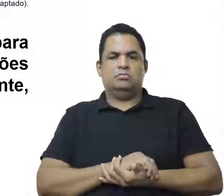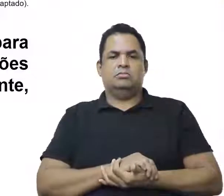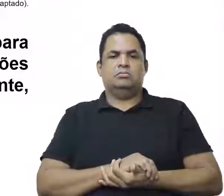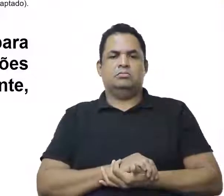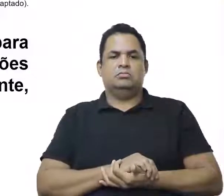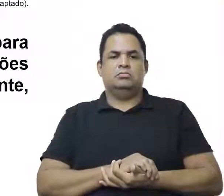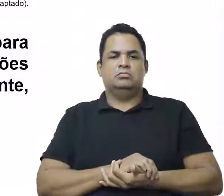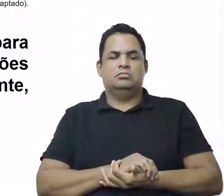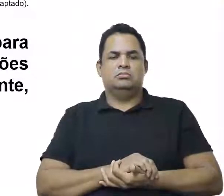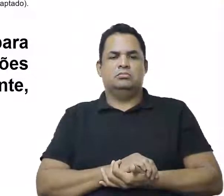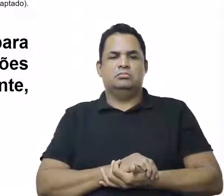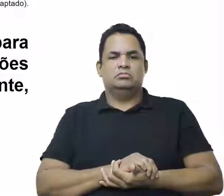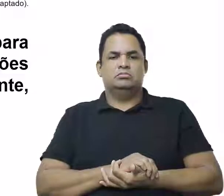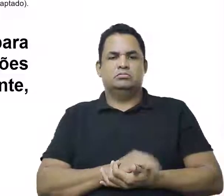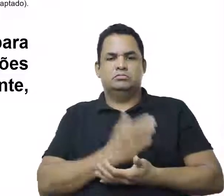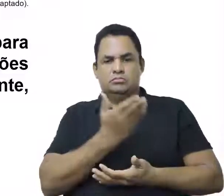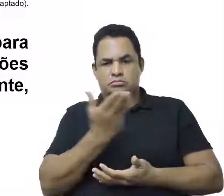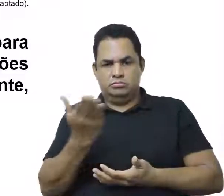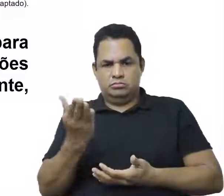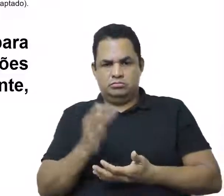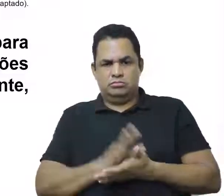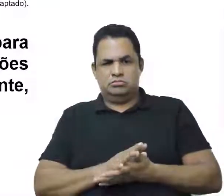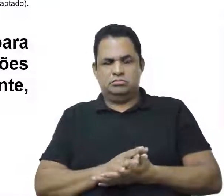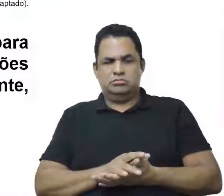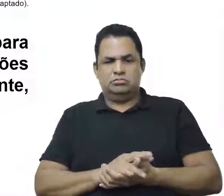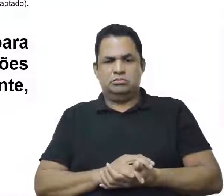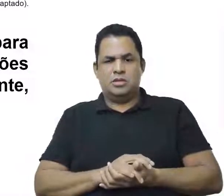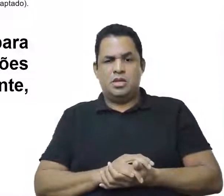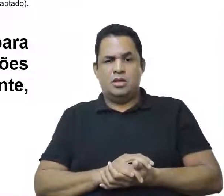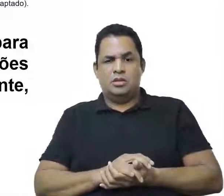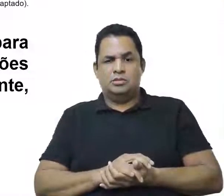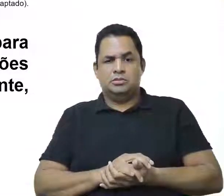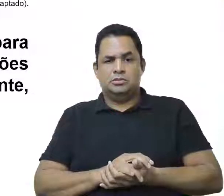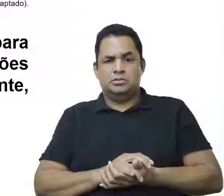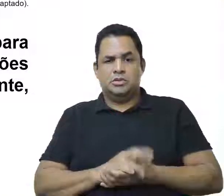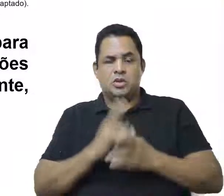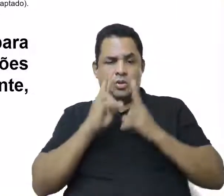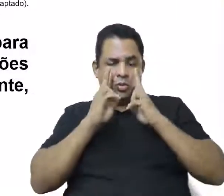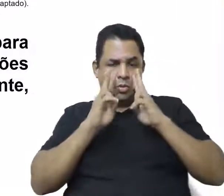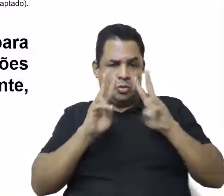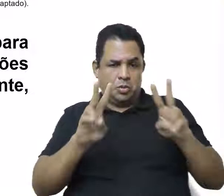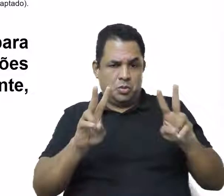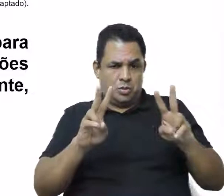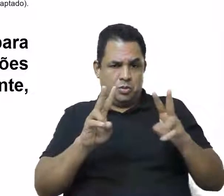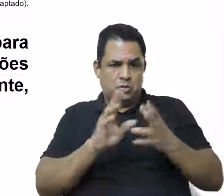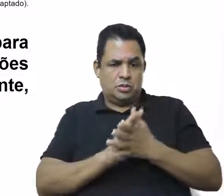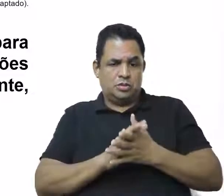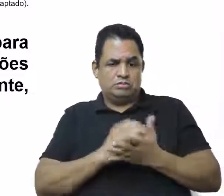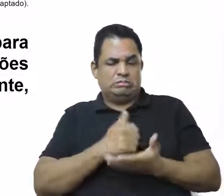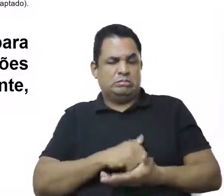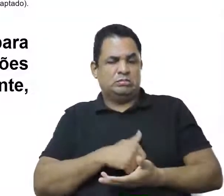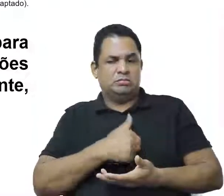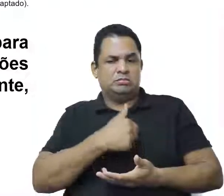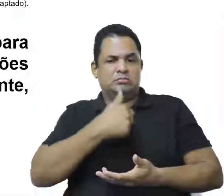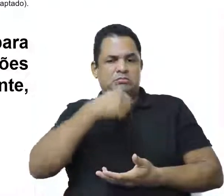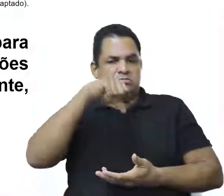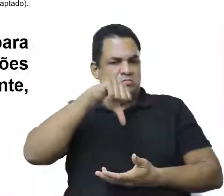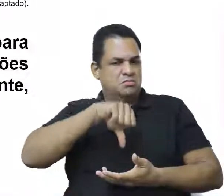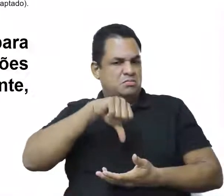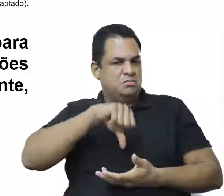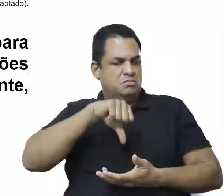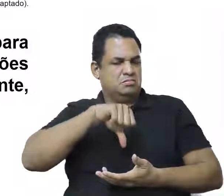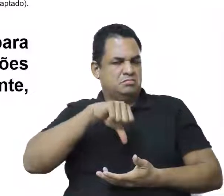Santos por uma outra globalização. Que ele fala que a visão pessimista, né, é